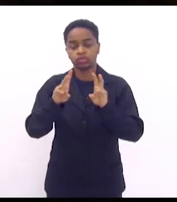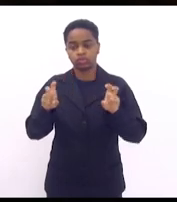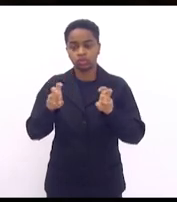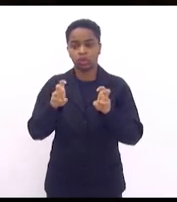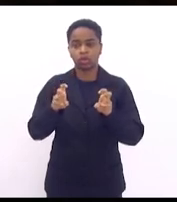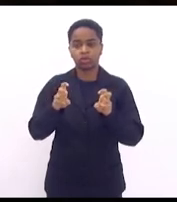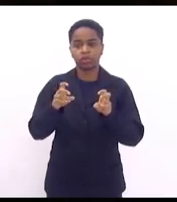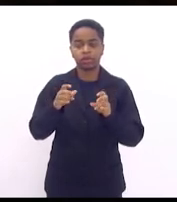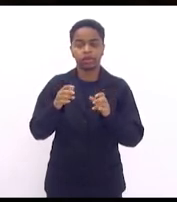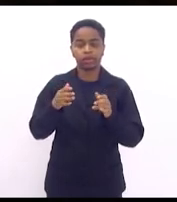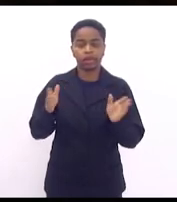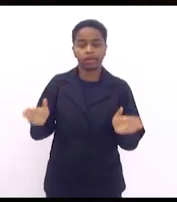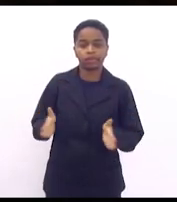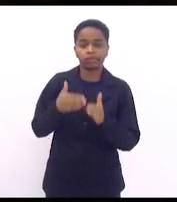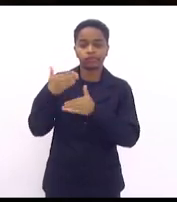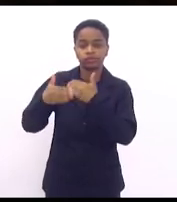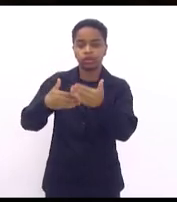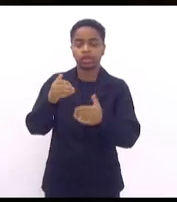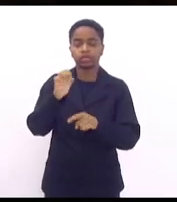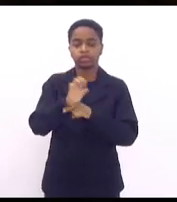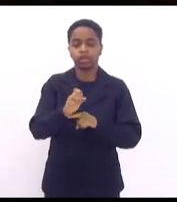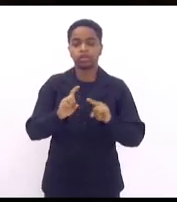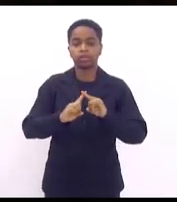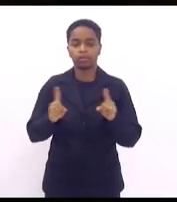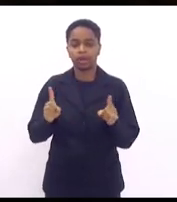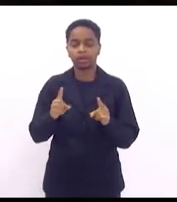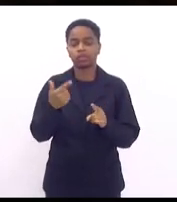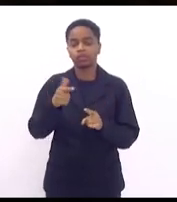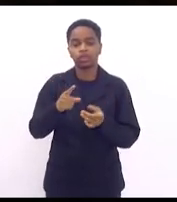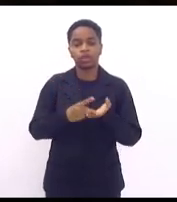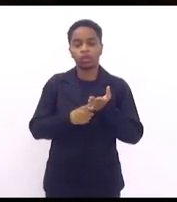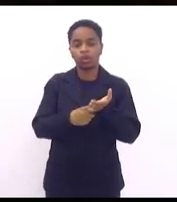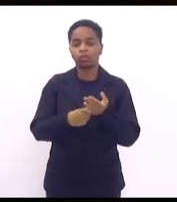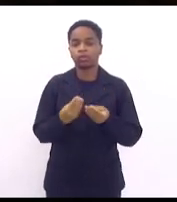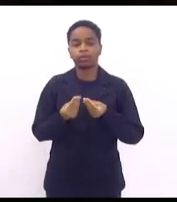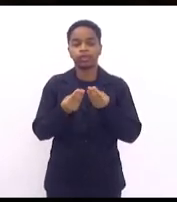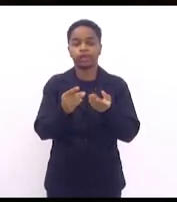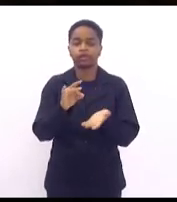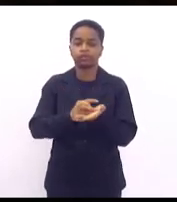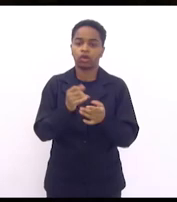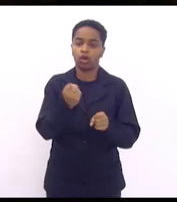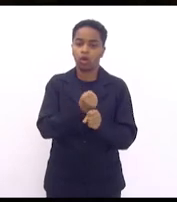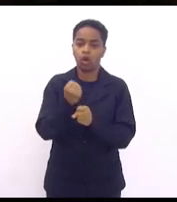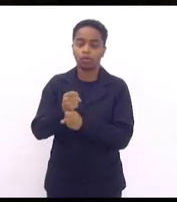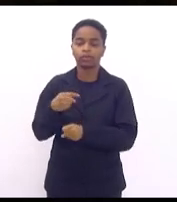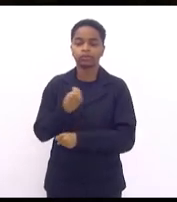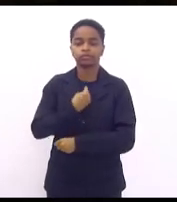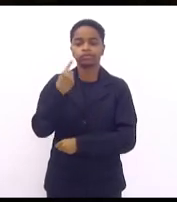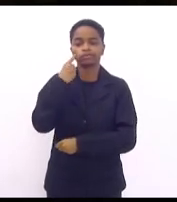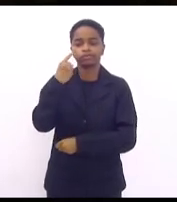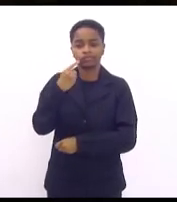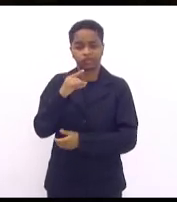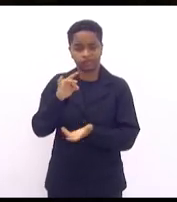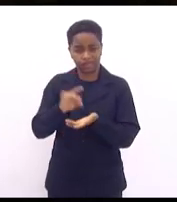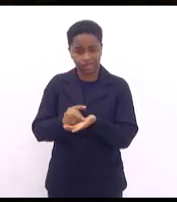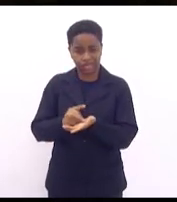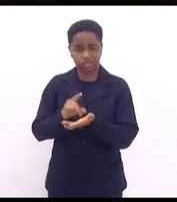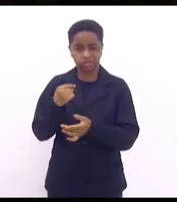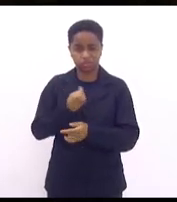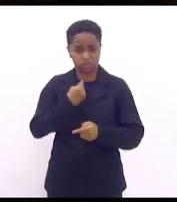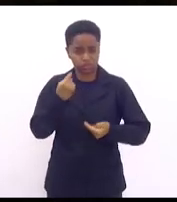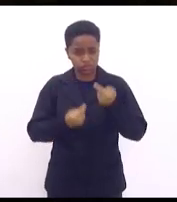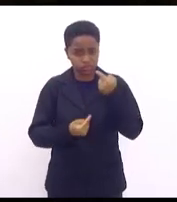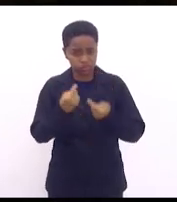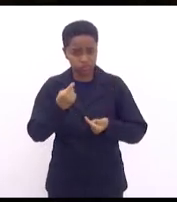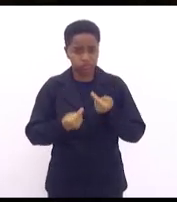numa lógica eleitoreira, sem ter o mínimo de compromisso de entregar as obras prometidas, a gente se pergunta: será que o que nós estamos discutindo